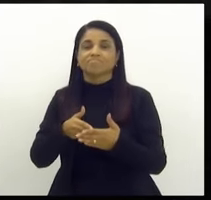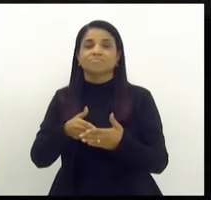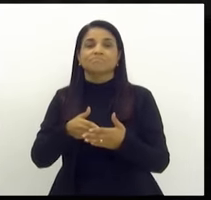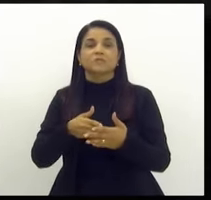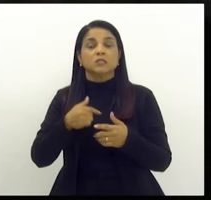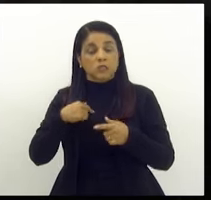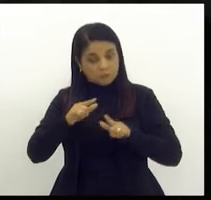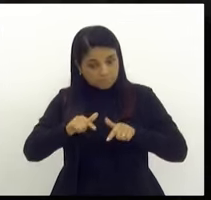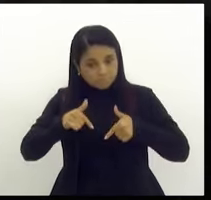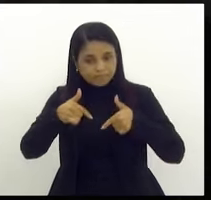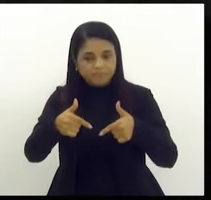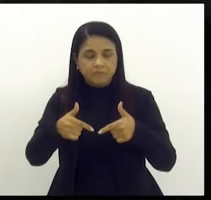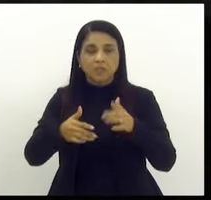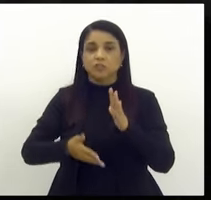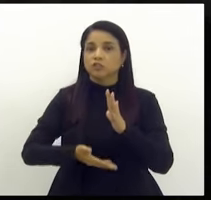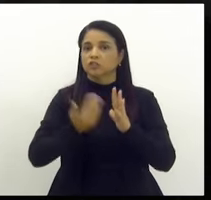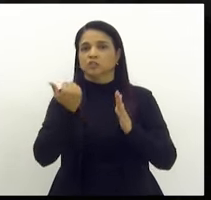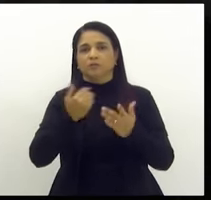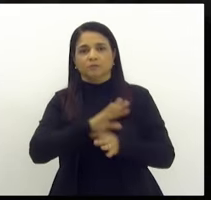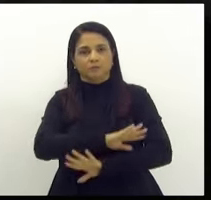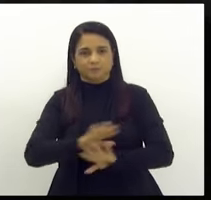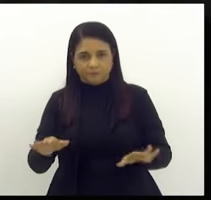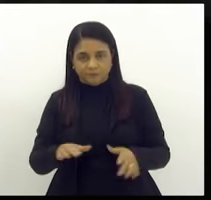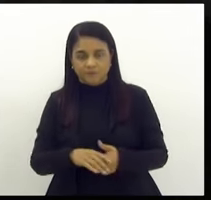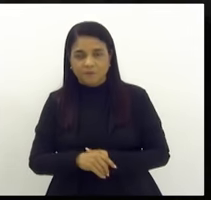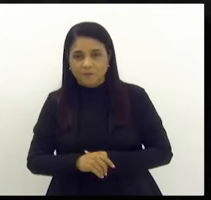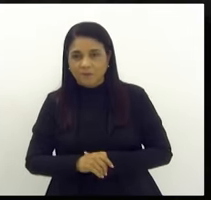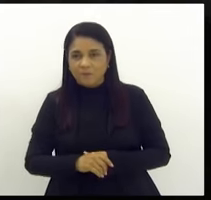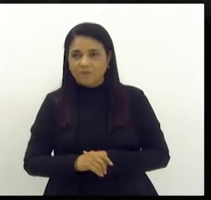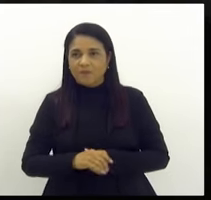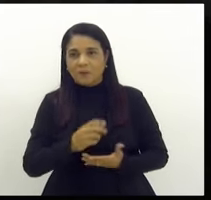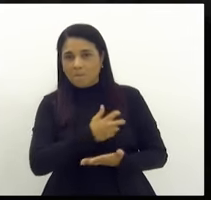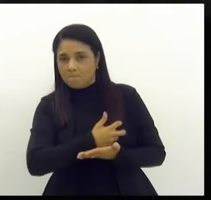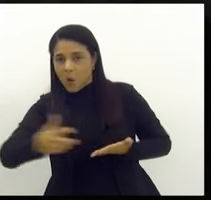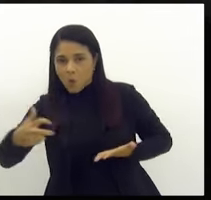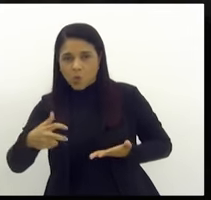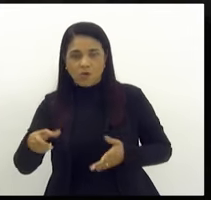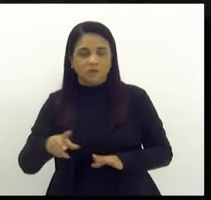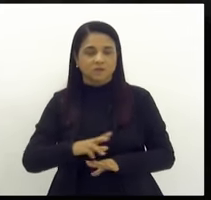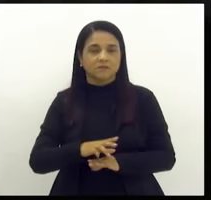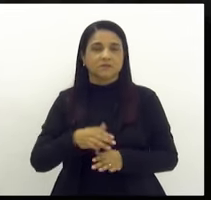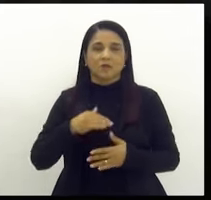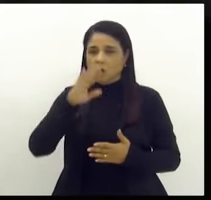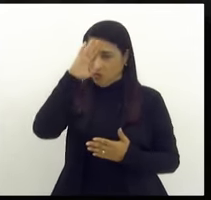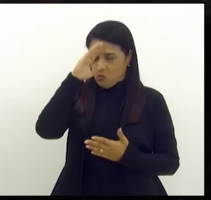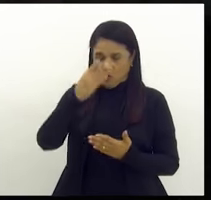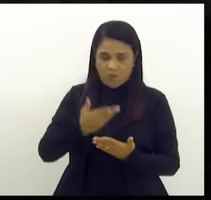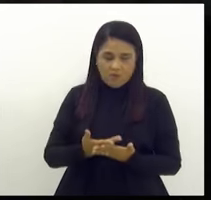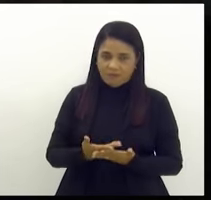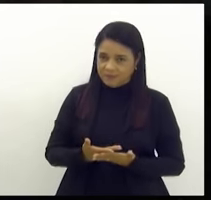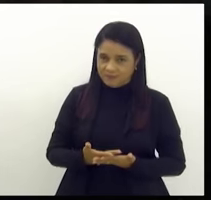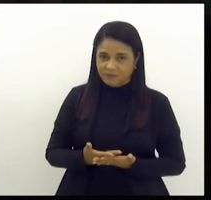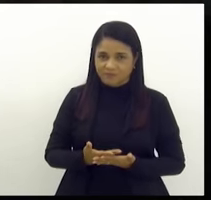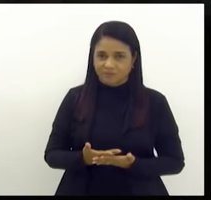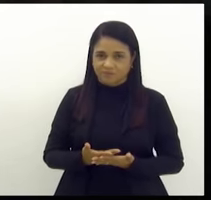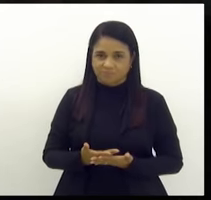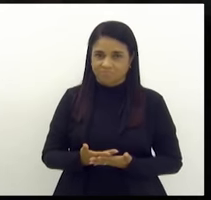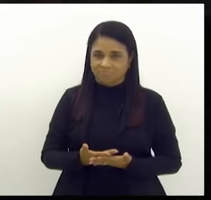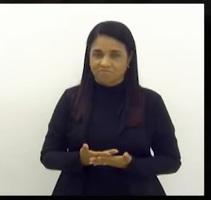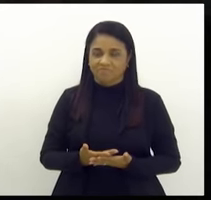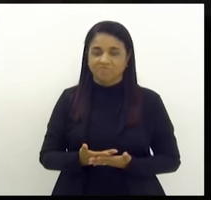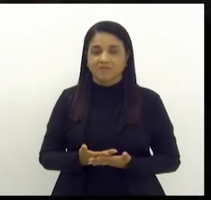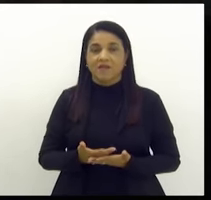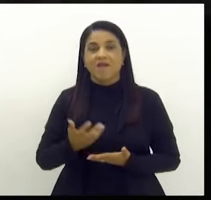retiramos fora e a outra coisa que eu não consigo acreditar é